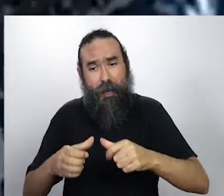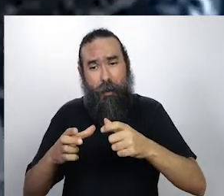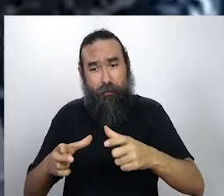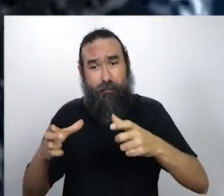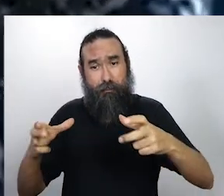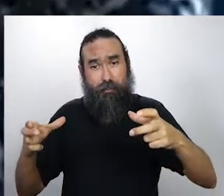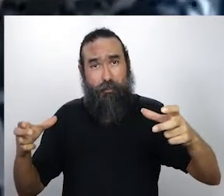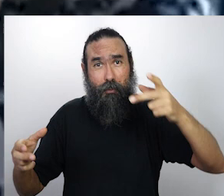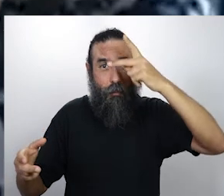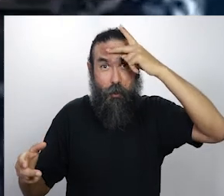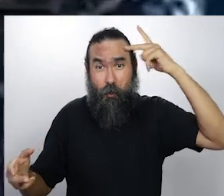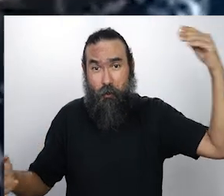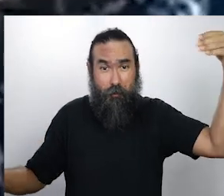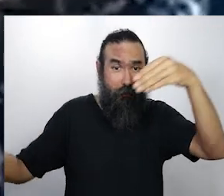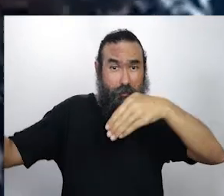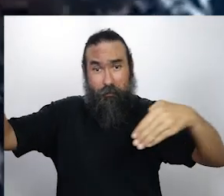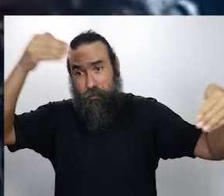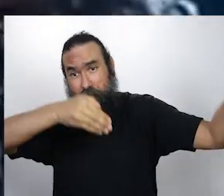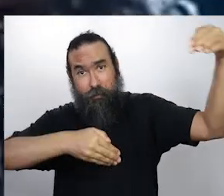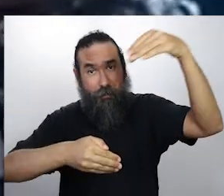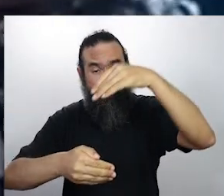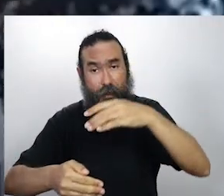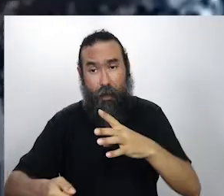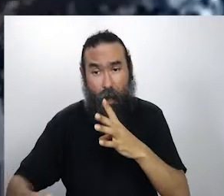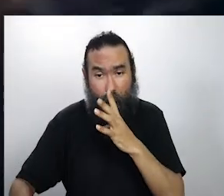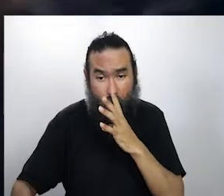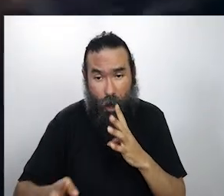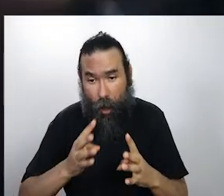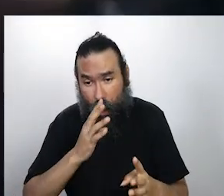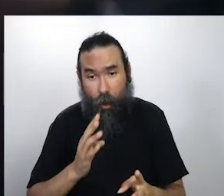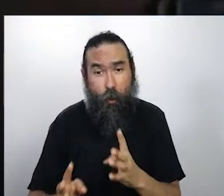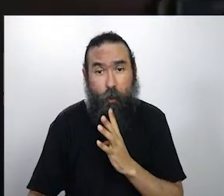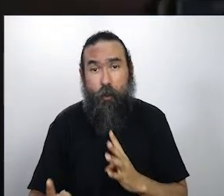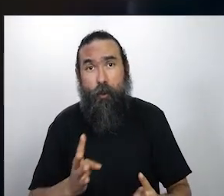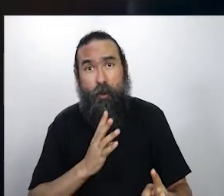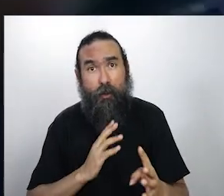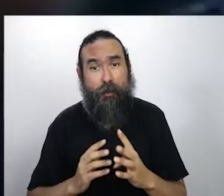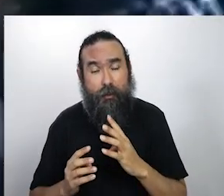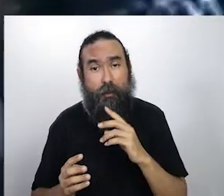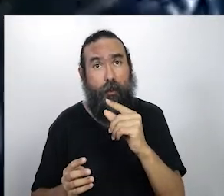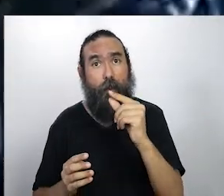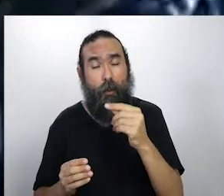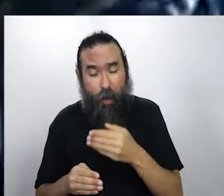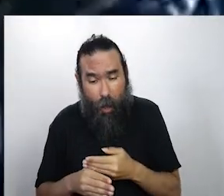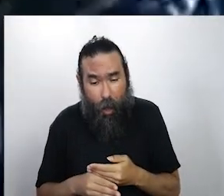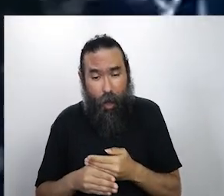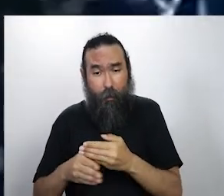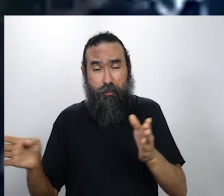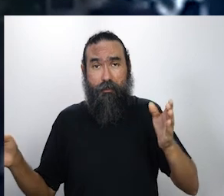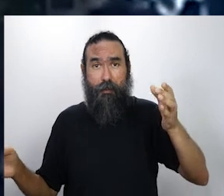que se abre para olhar para esses conhecimentos que eles trazem, para os modos de viver